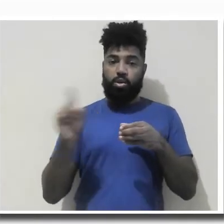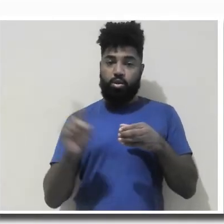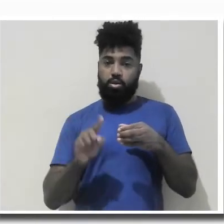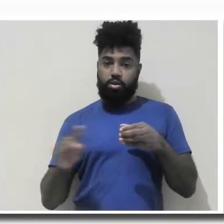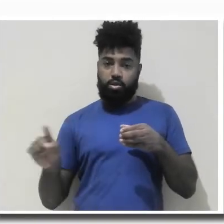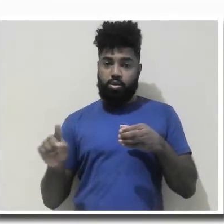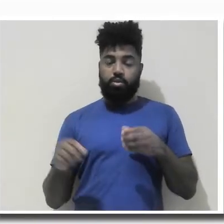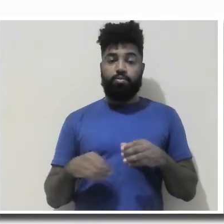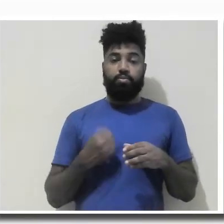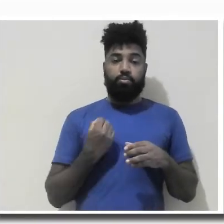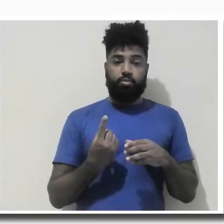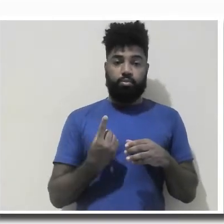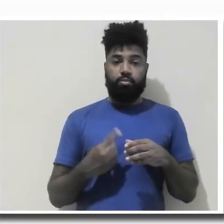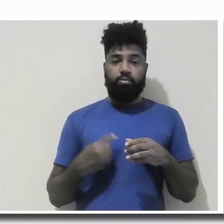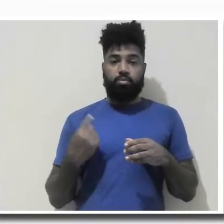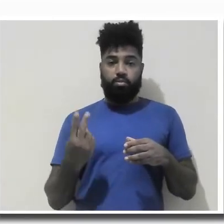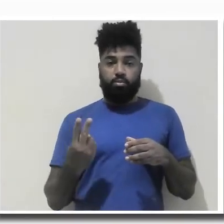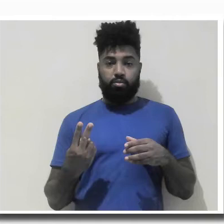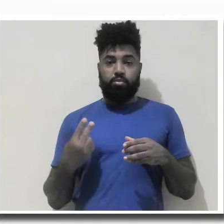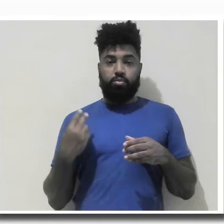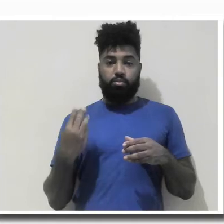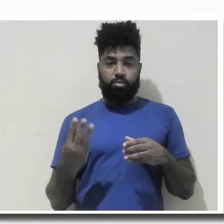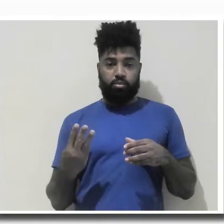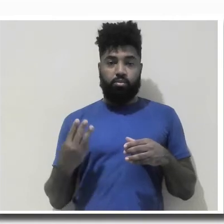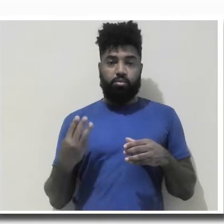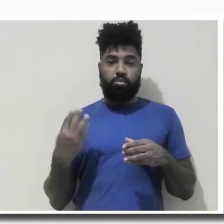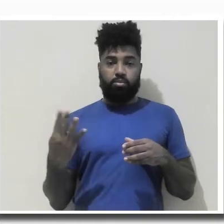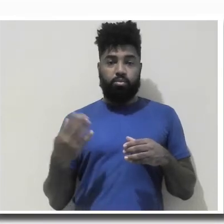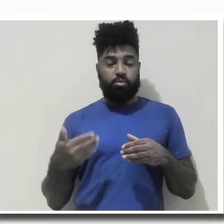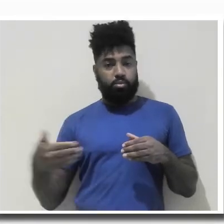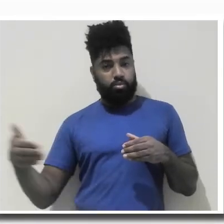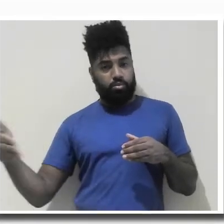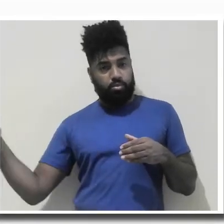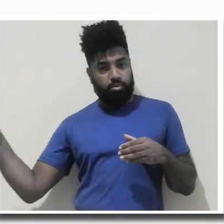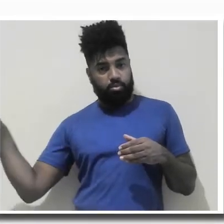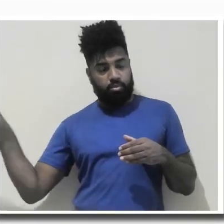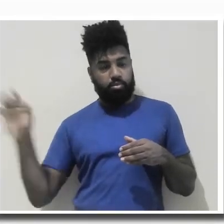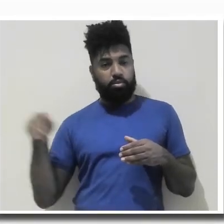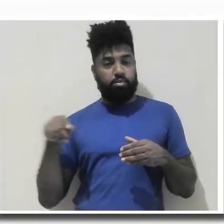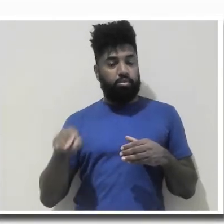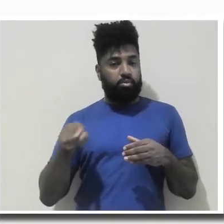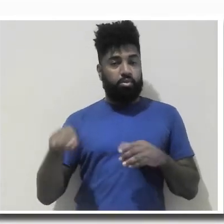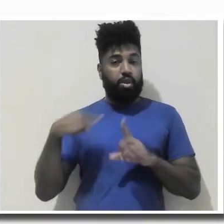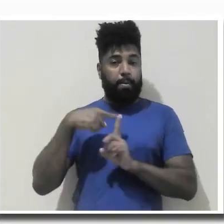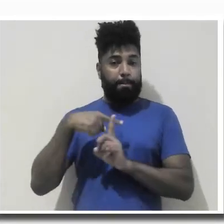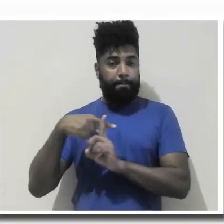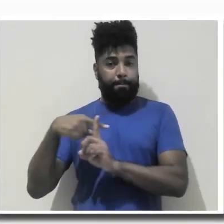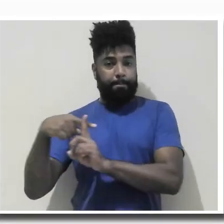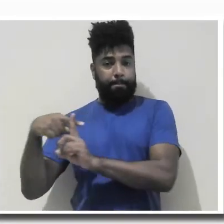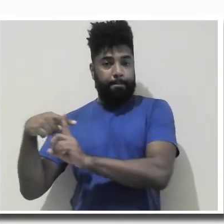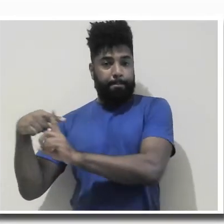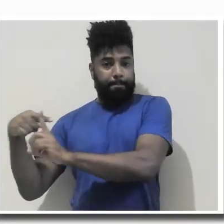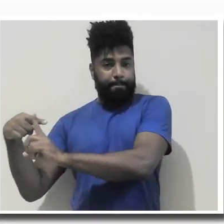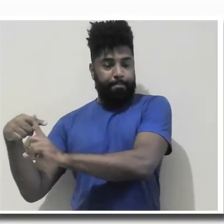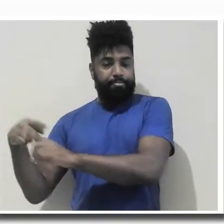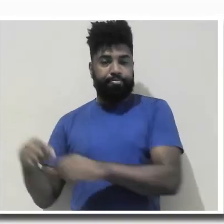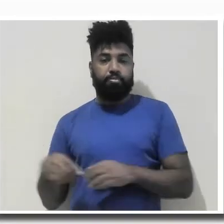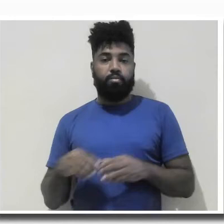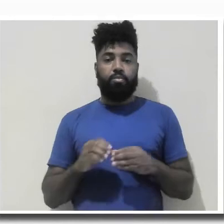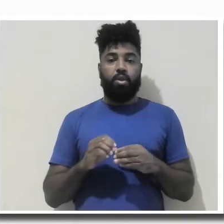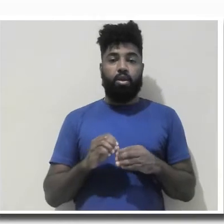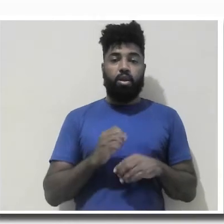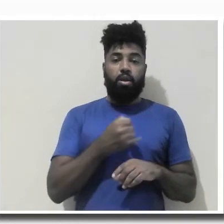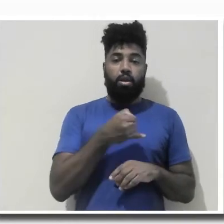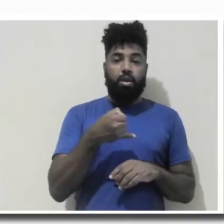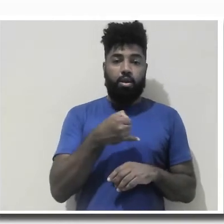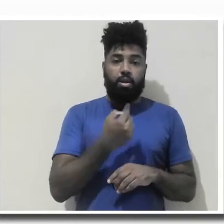elementos 1, 2, 3 e assim em diante são os números positivos. Os números